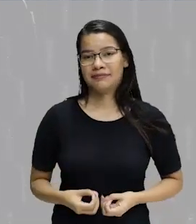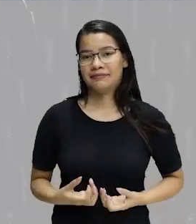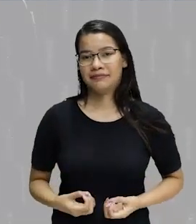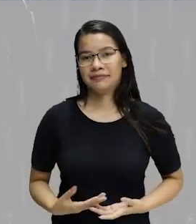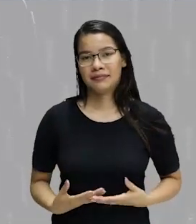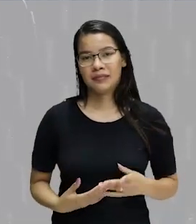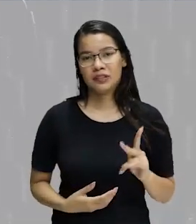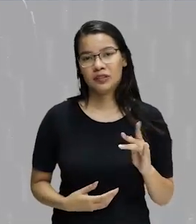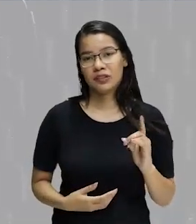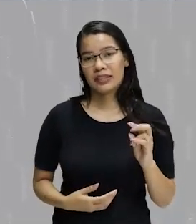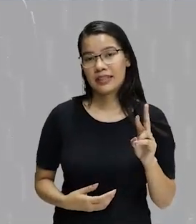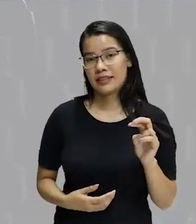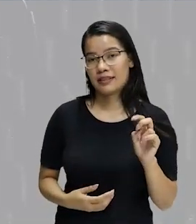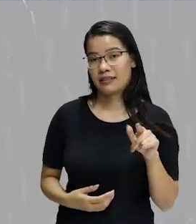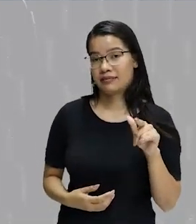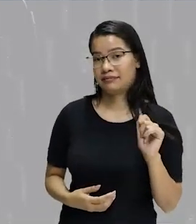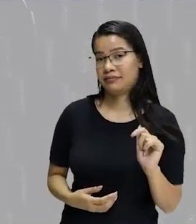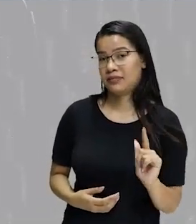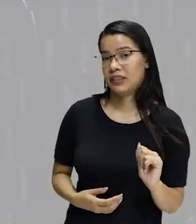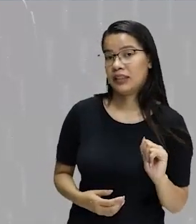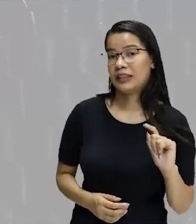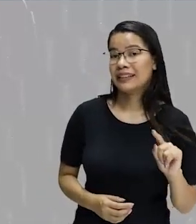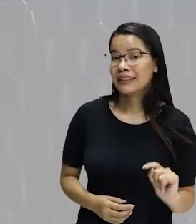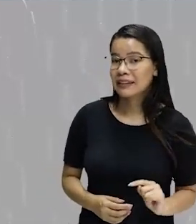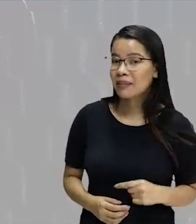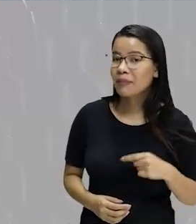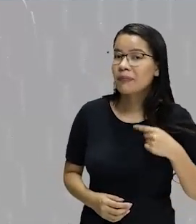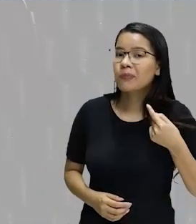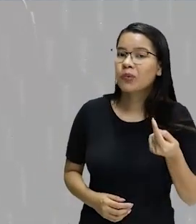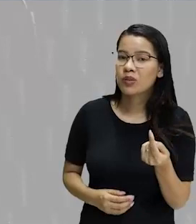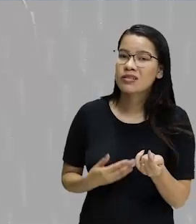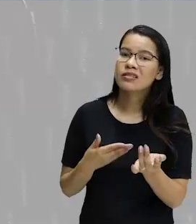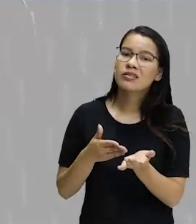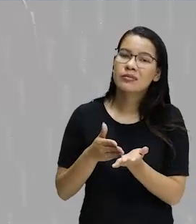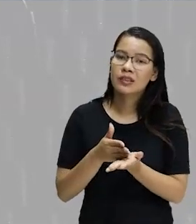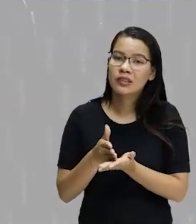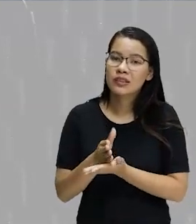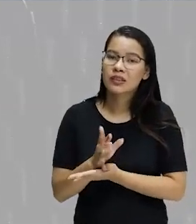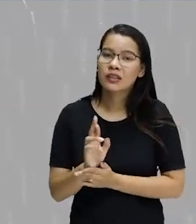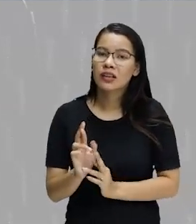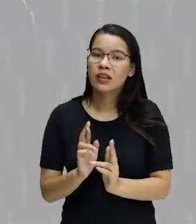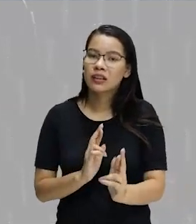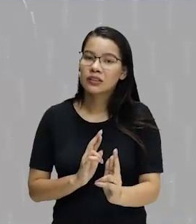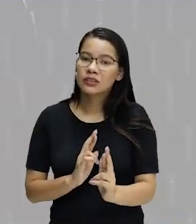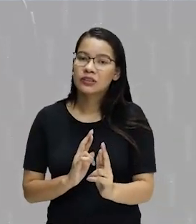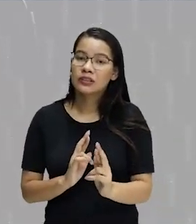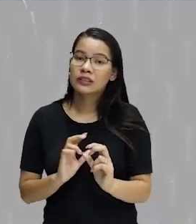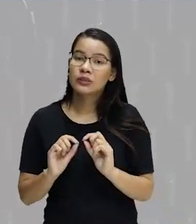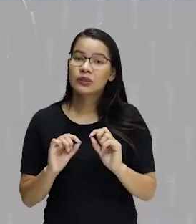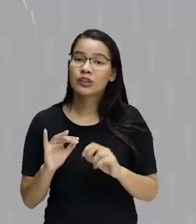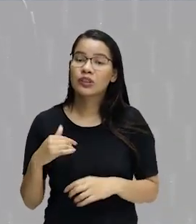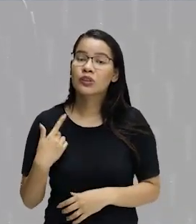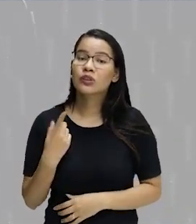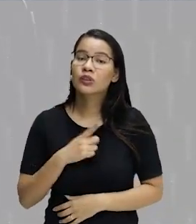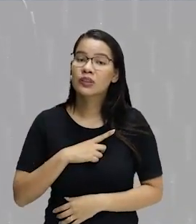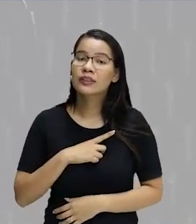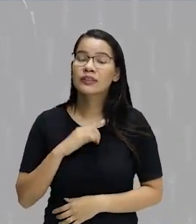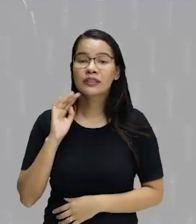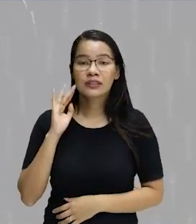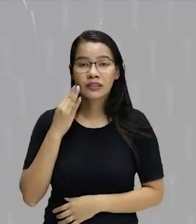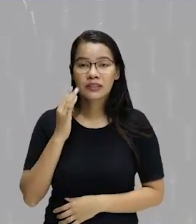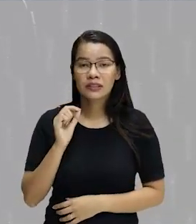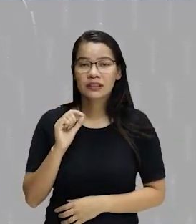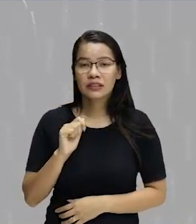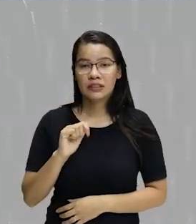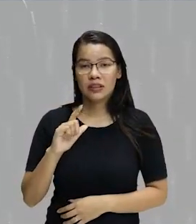aquela hidroxila para que mais tarde sofra o rearranjo. Então, o que a gente entende? Que